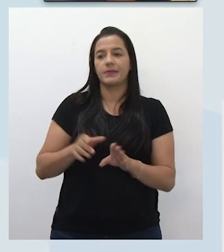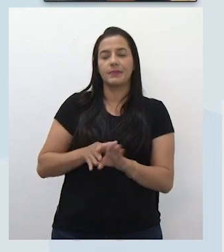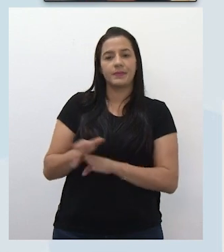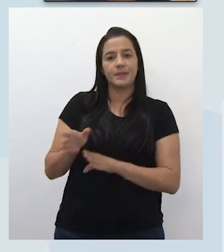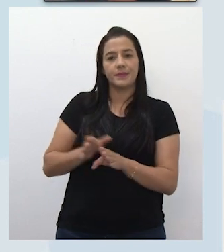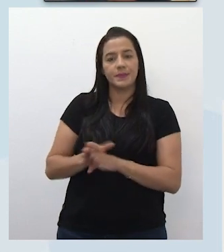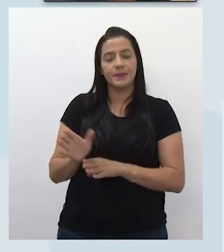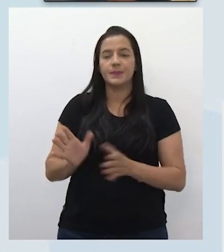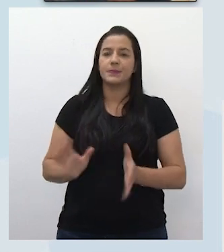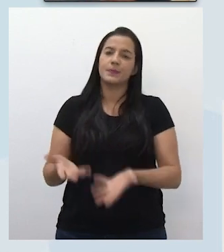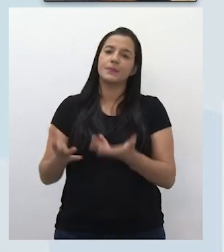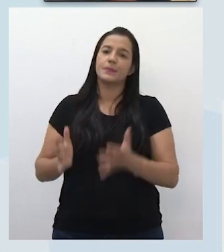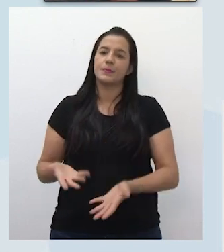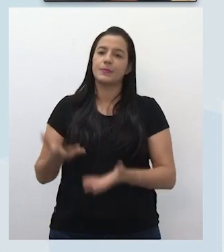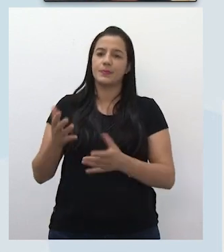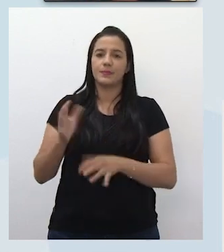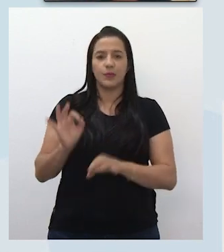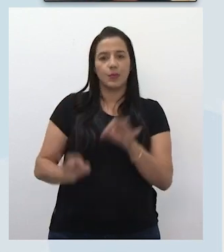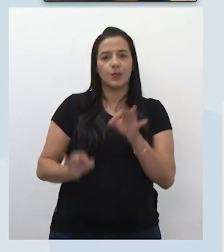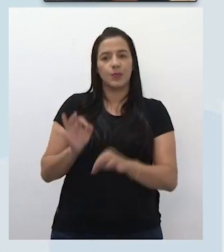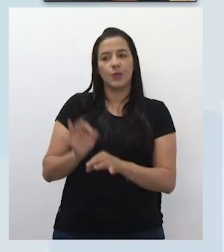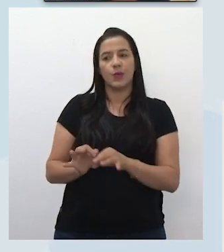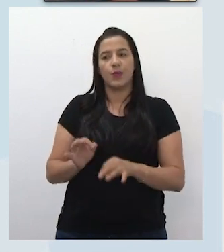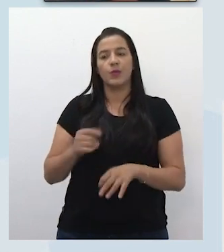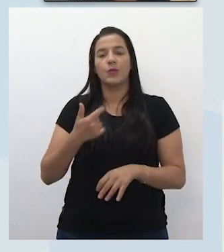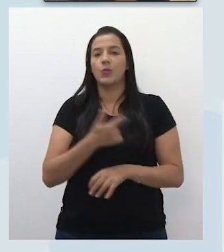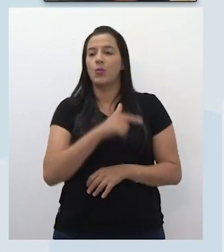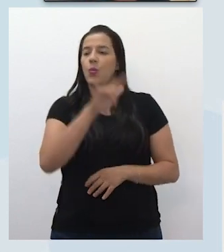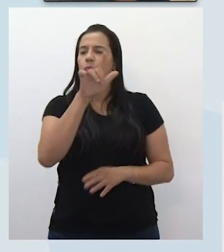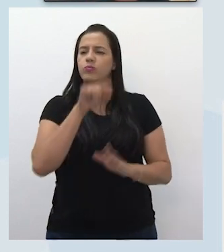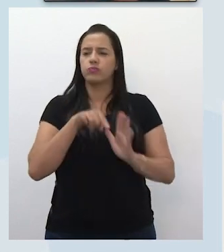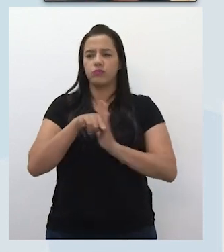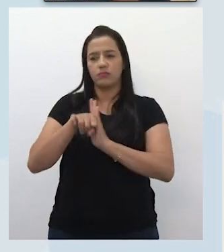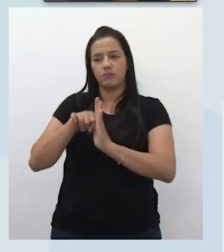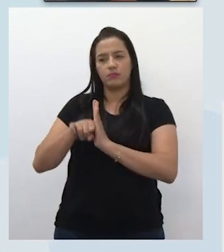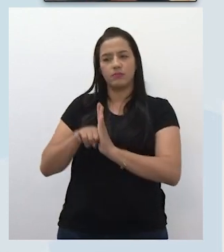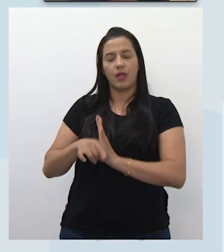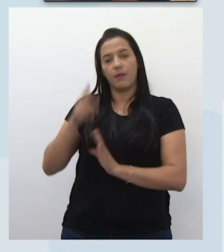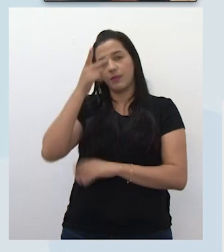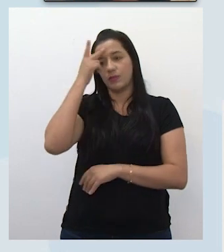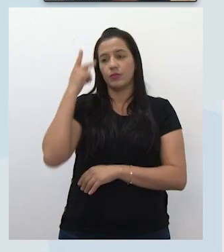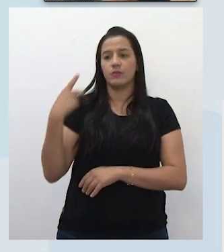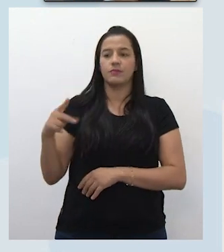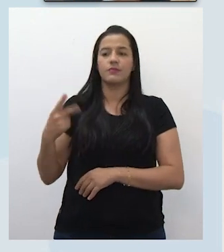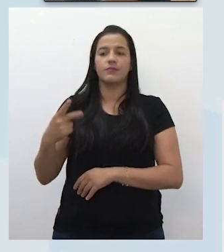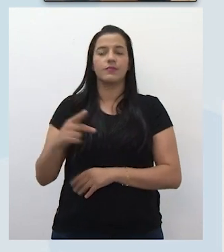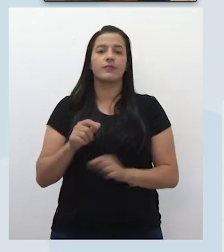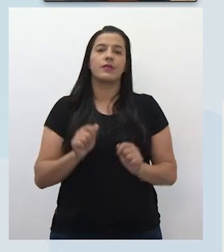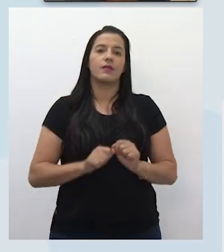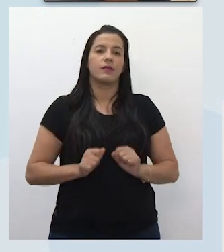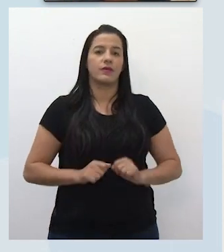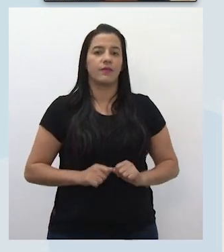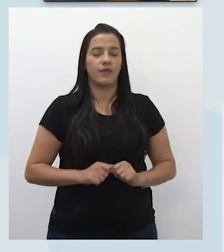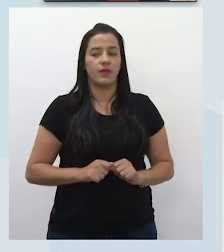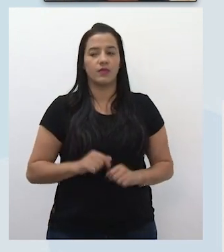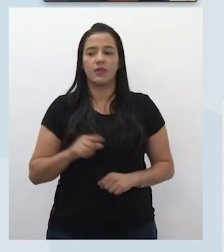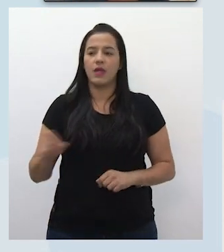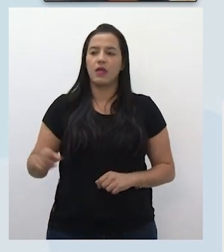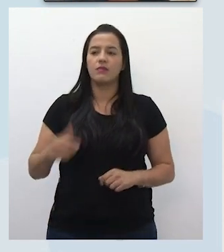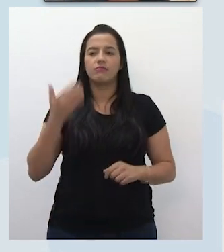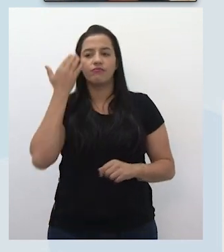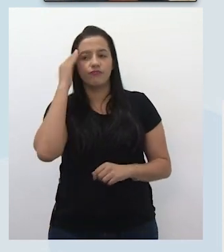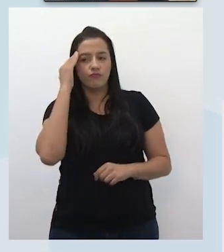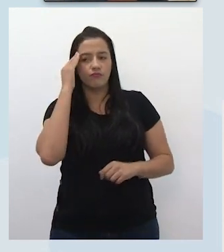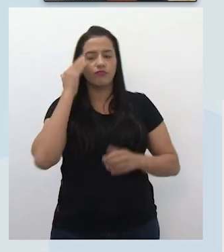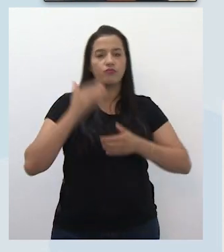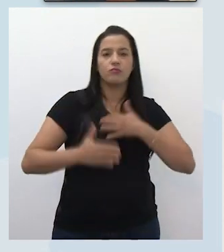sem julgar. Deixa que a avaliação o próprio sujeito faz à medida que ele compreende os